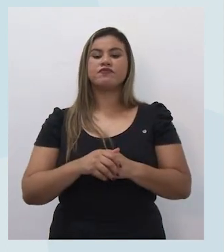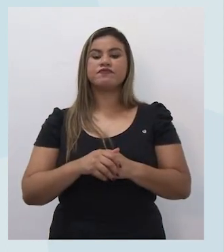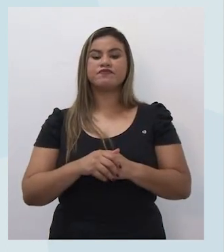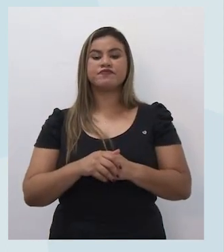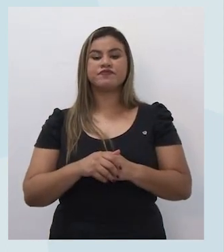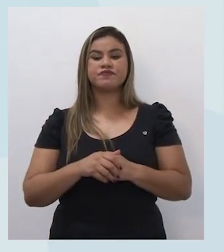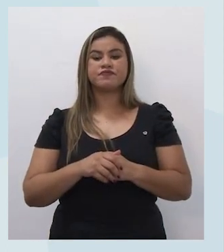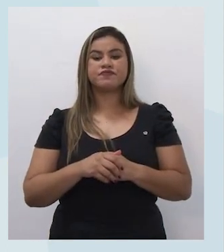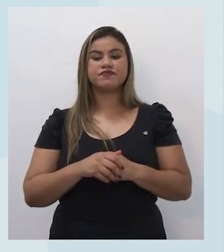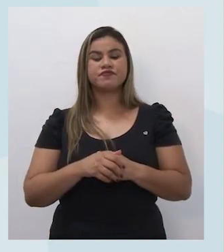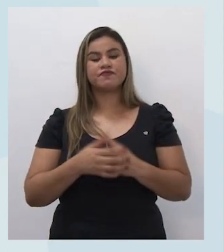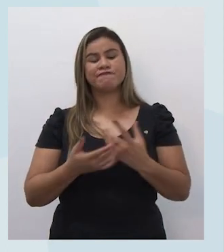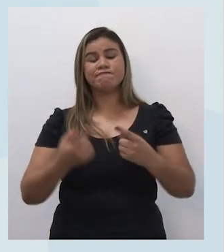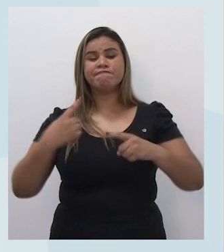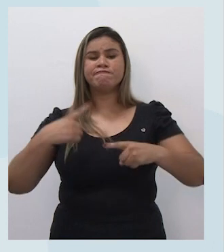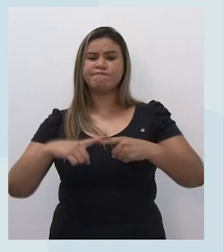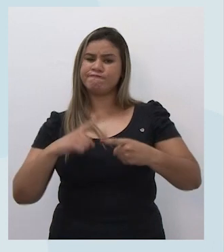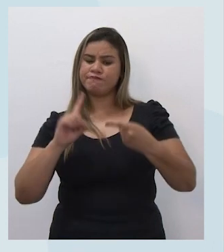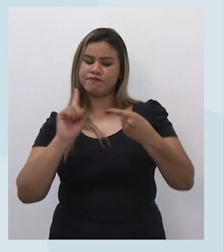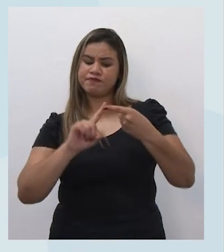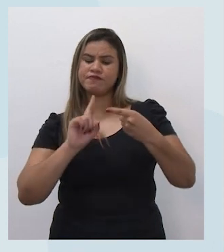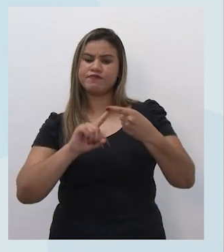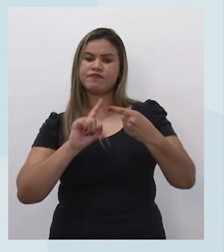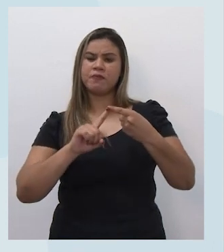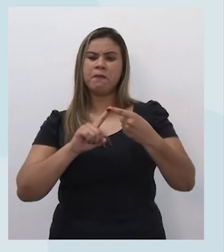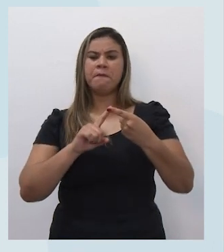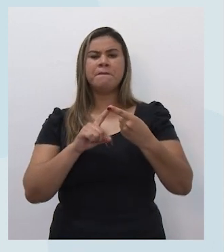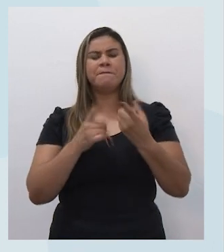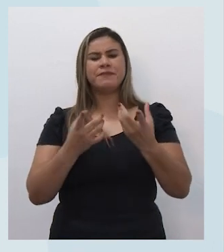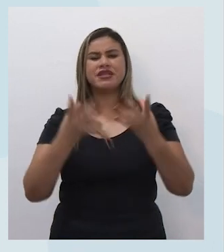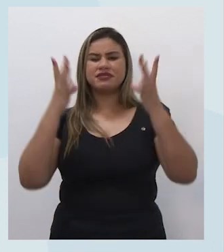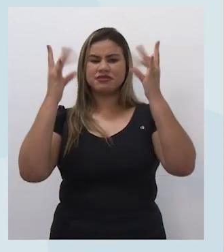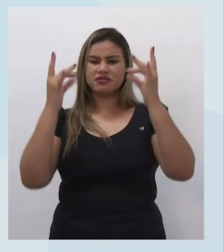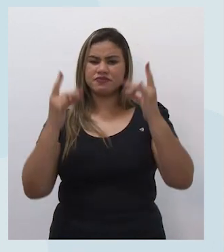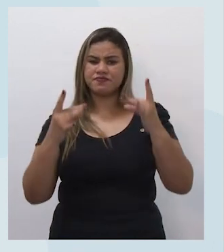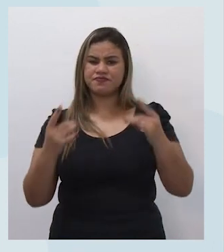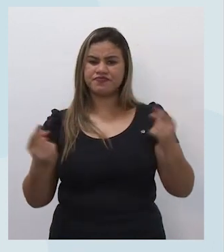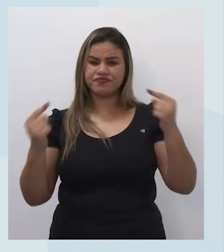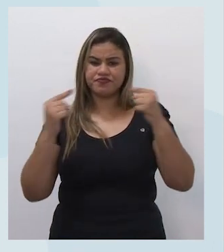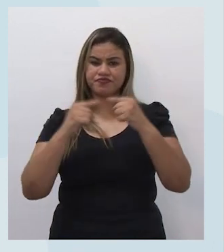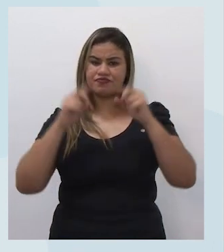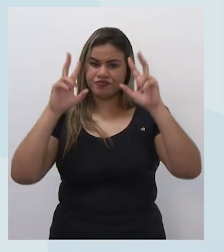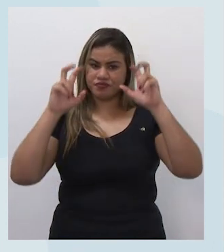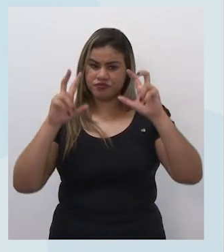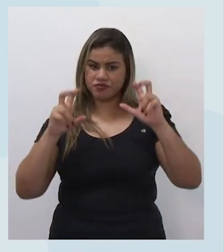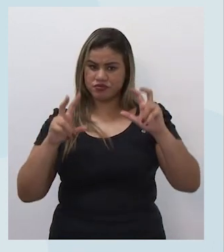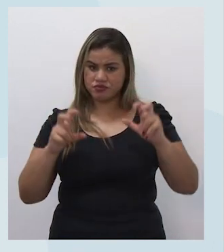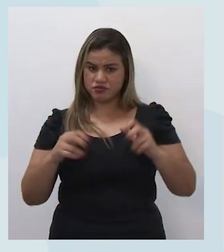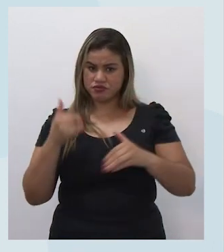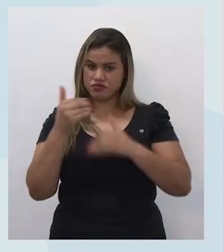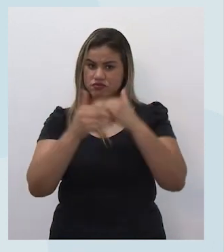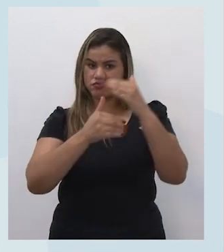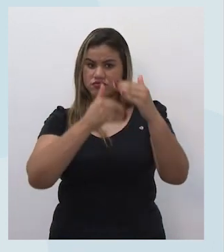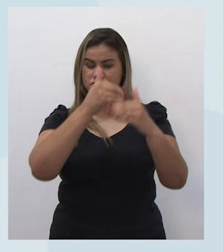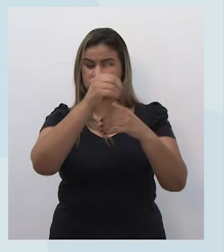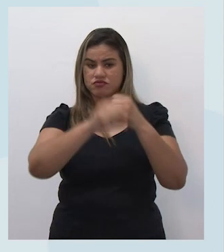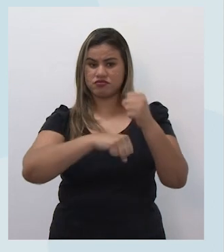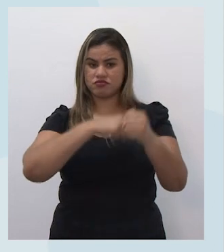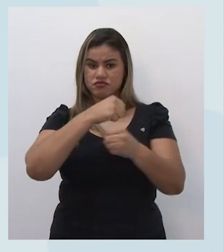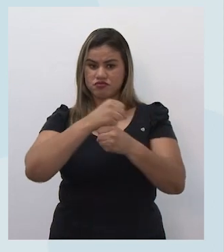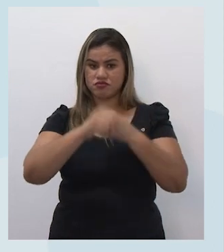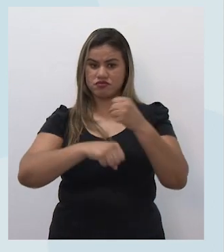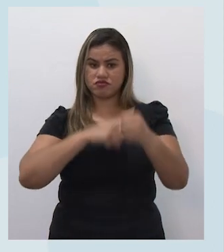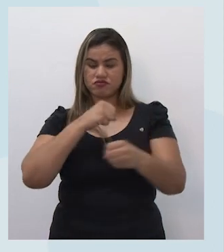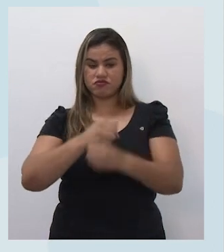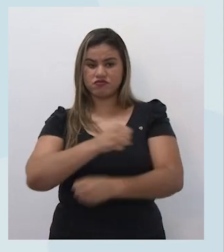multiletramentos, né, porque são aspectos que têm tudo a ver com as temáticas que são desenvolvidas ali em todos os anos e séries